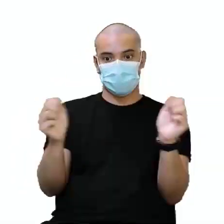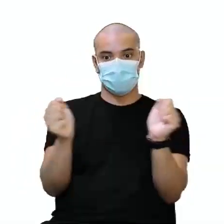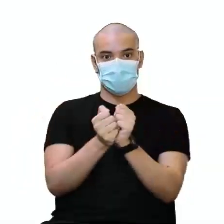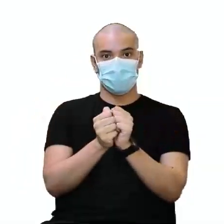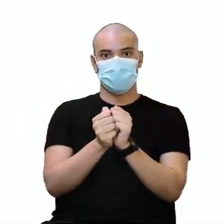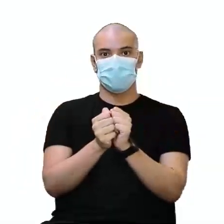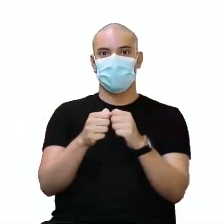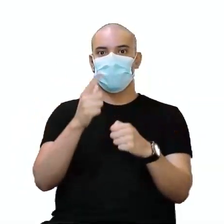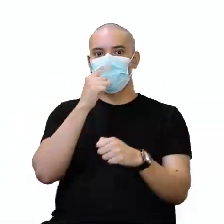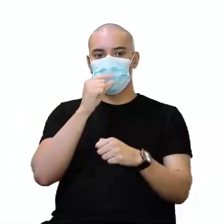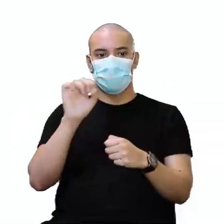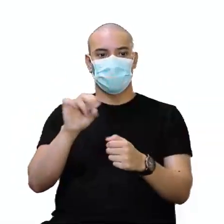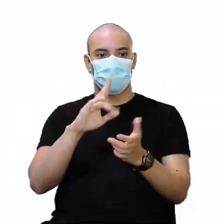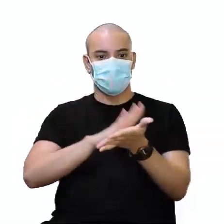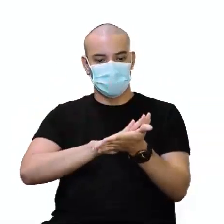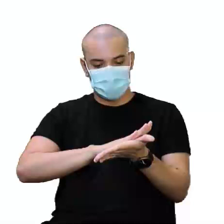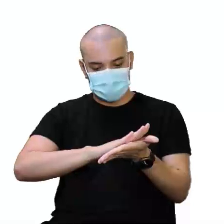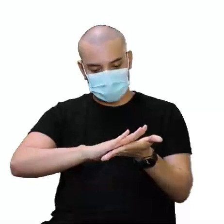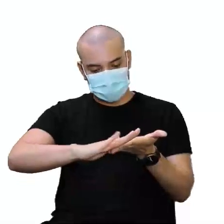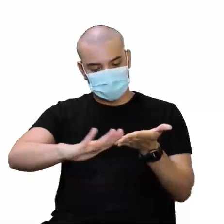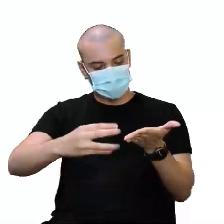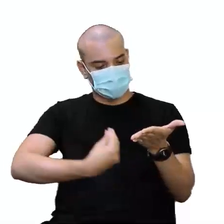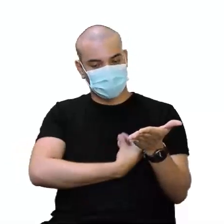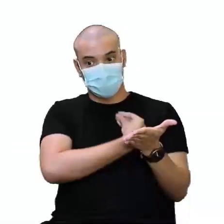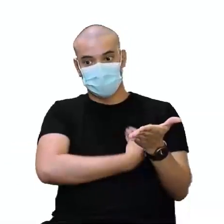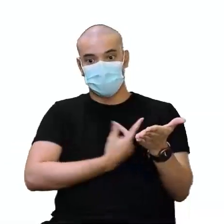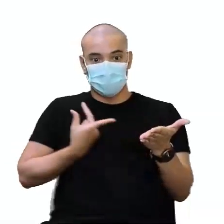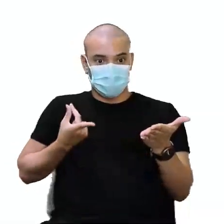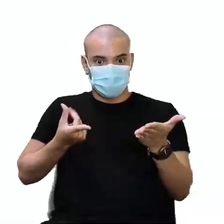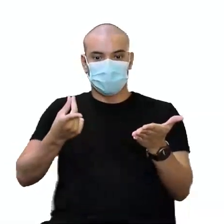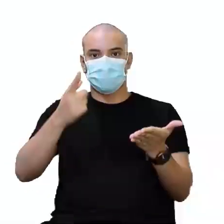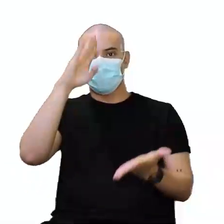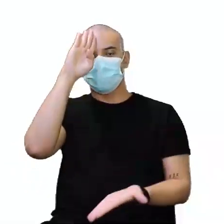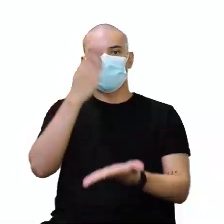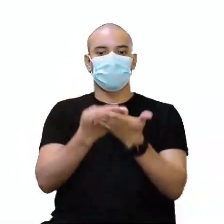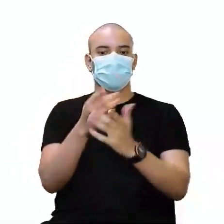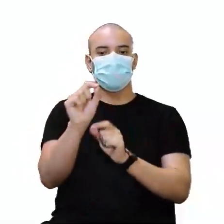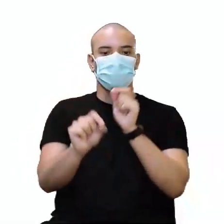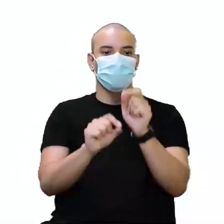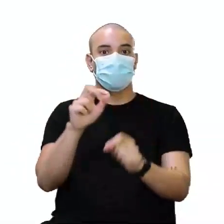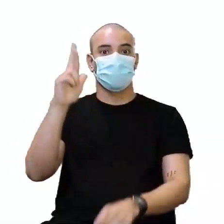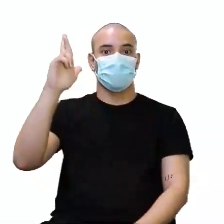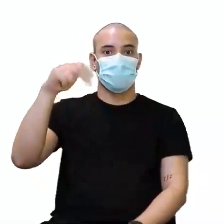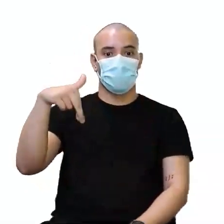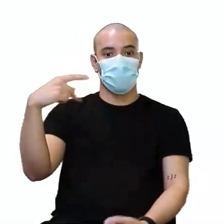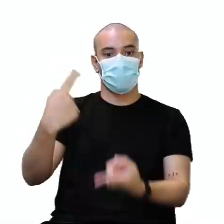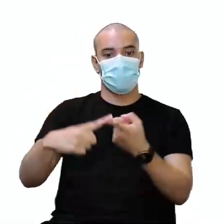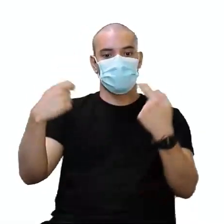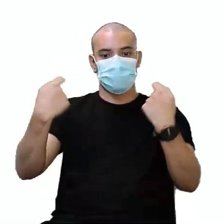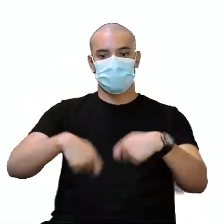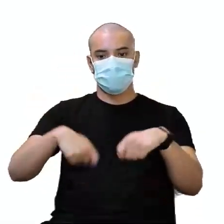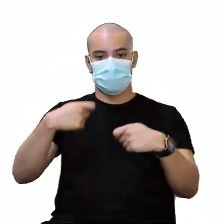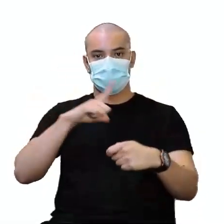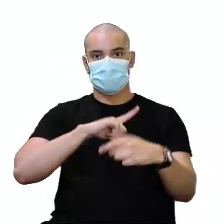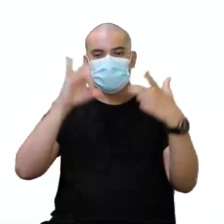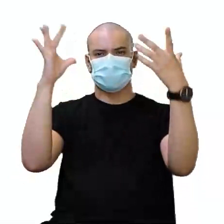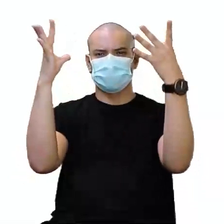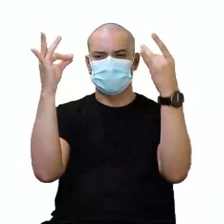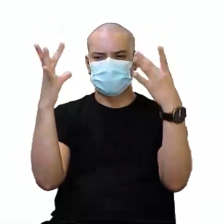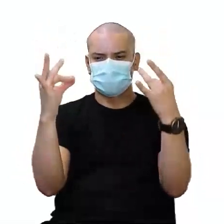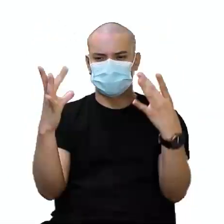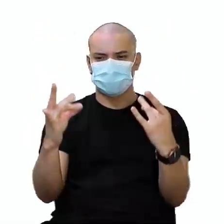a lama ou tapetes microbianos em que viviam. Acredita-se ter sido a razão da precisão de